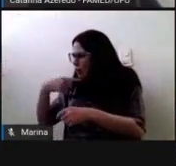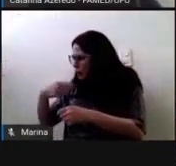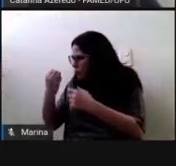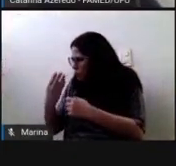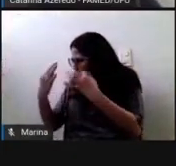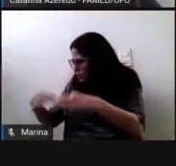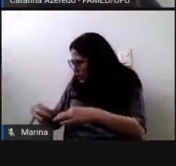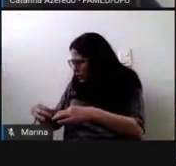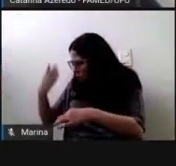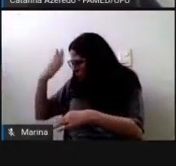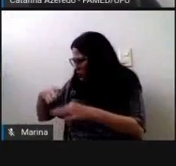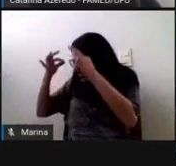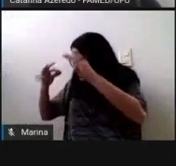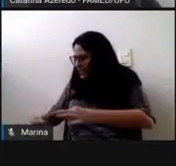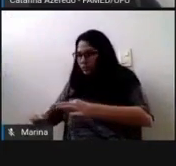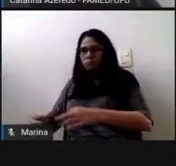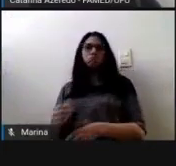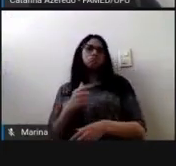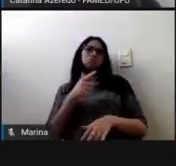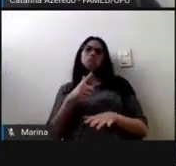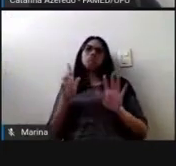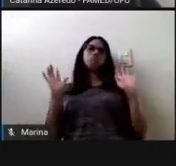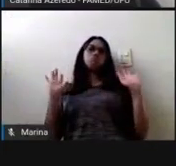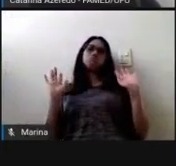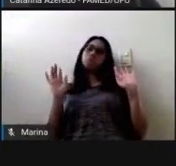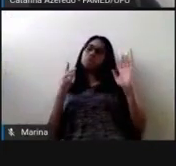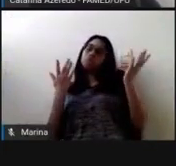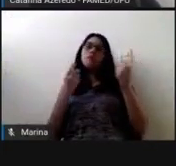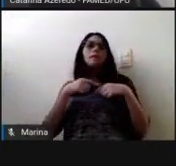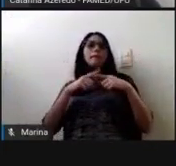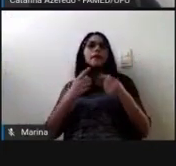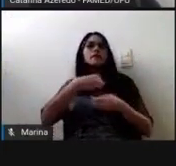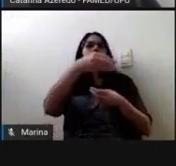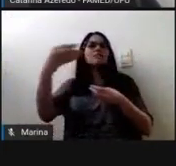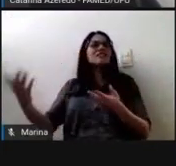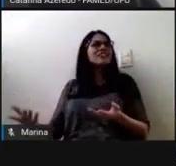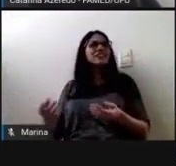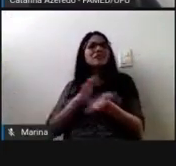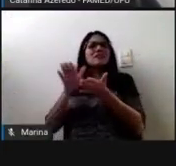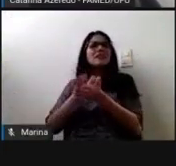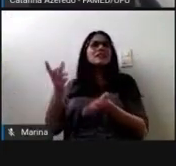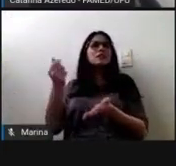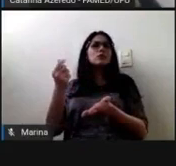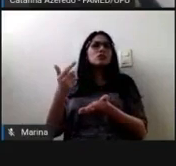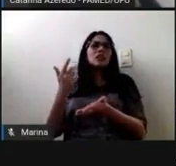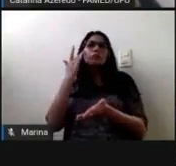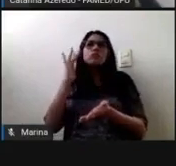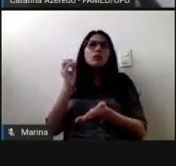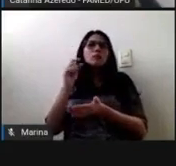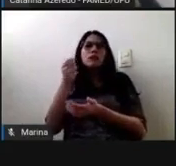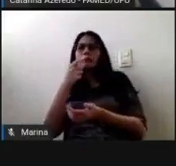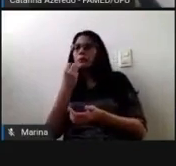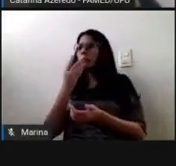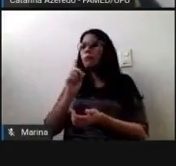isso se soma a toda a situação dramática que a gente tem do SUS. E, paradoxalmente, tudo